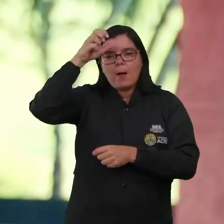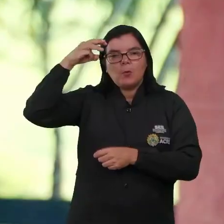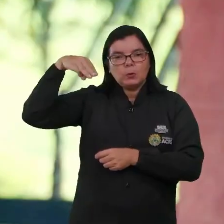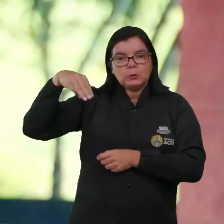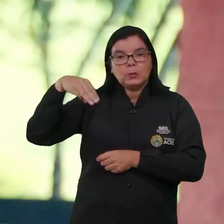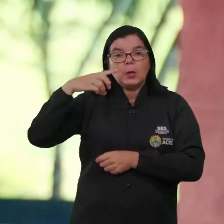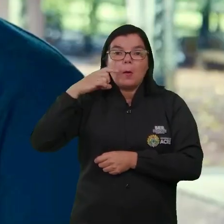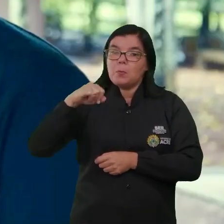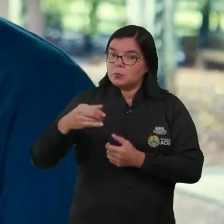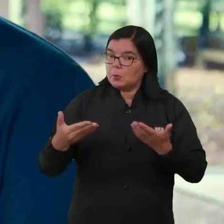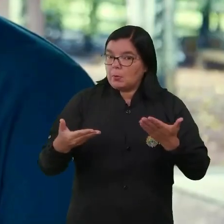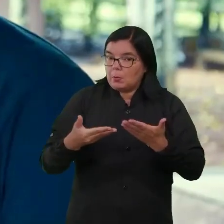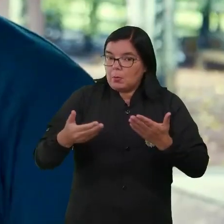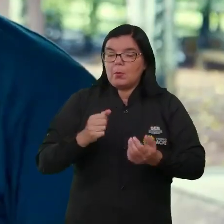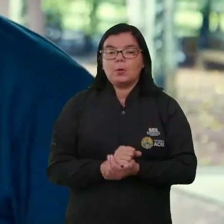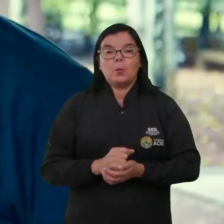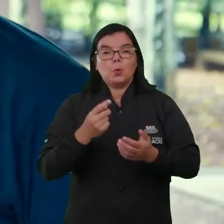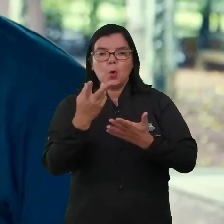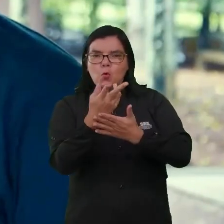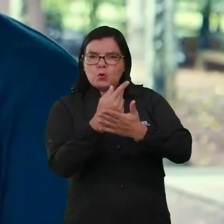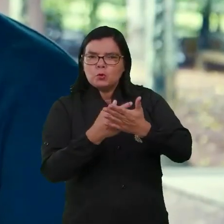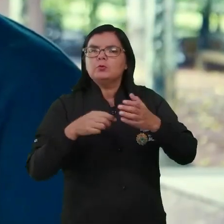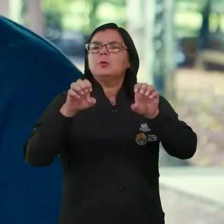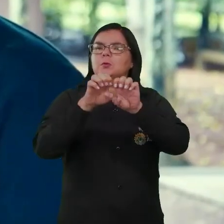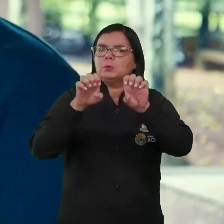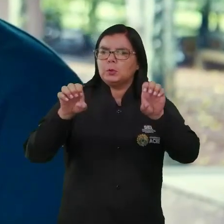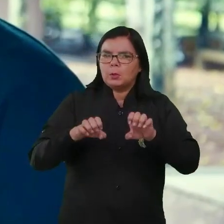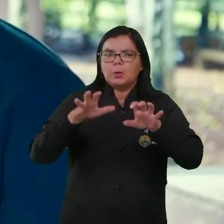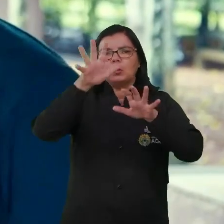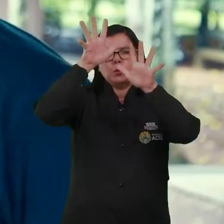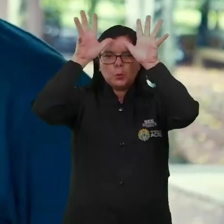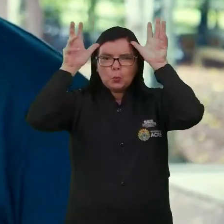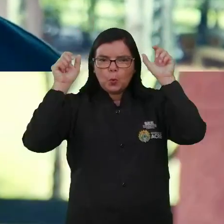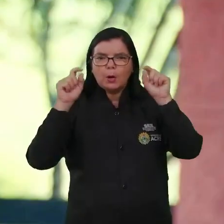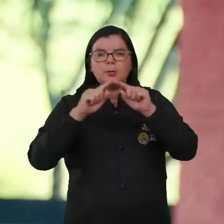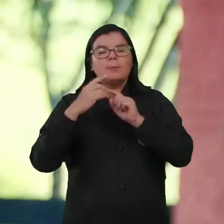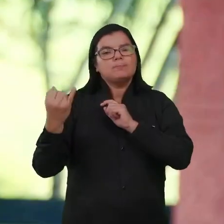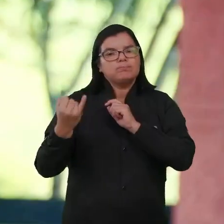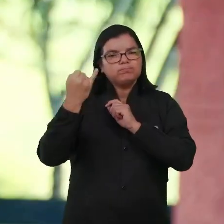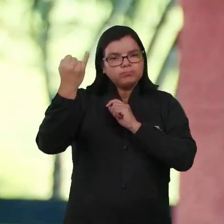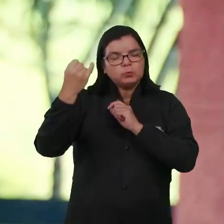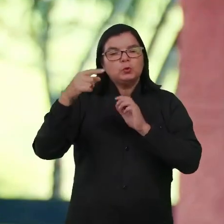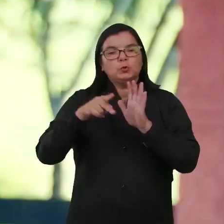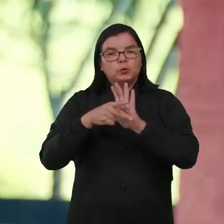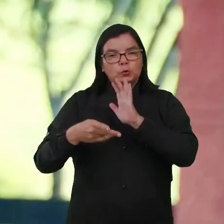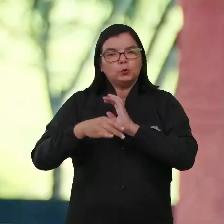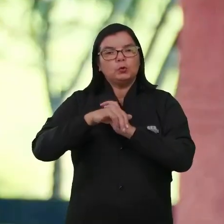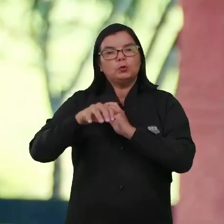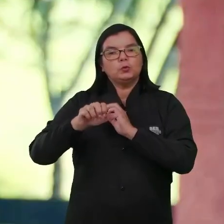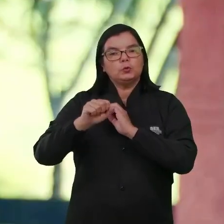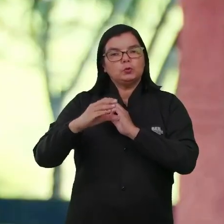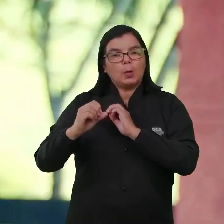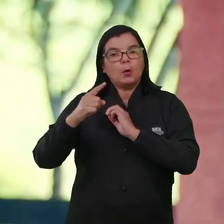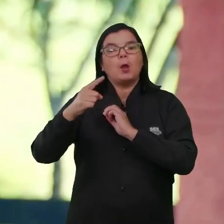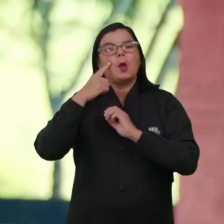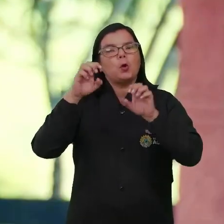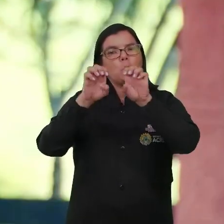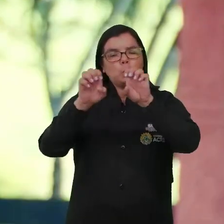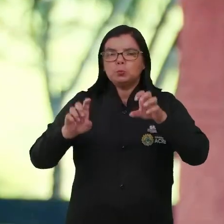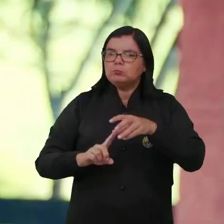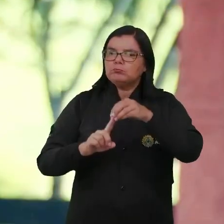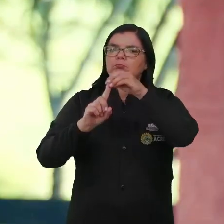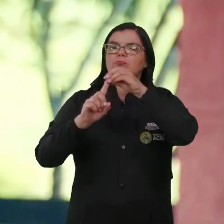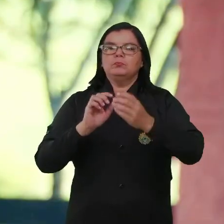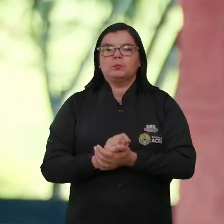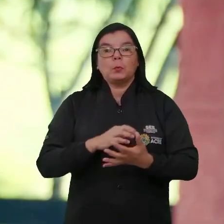é oportunidade agora. O geoglifo que tem uma estrutura no Acre, esse principalmente nosso aqui, do Jacossá, é a estrutura